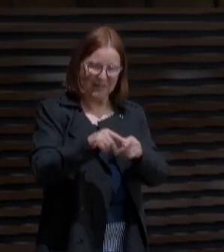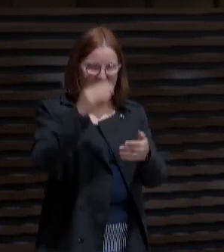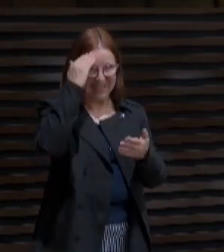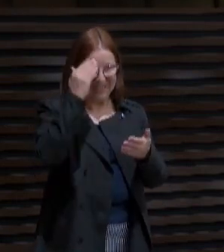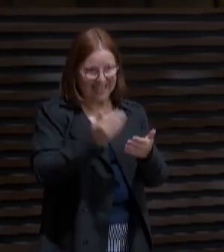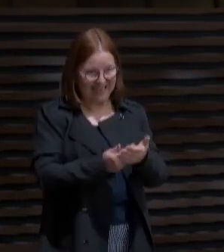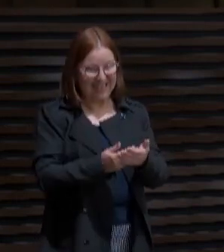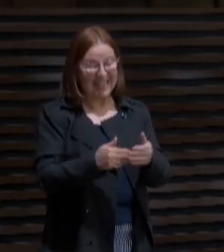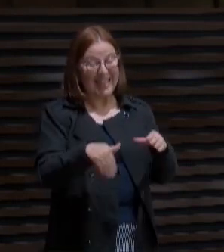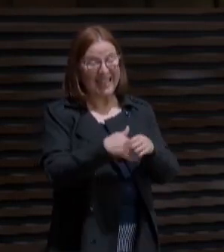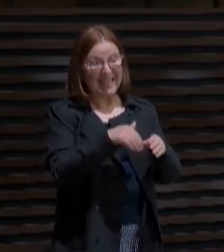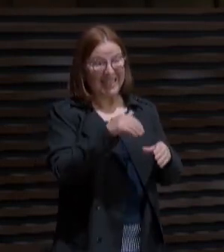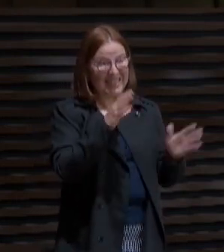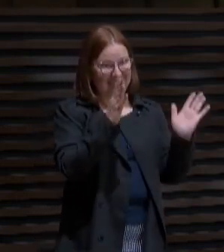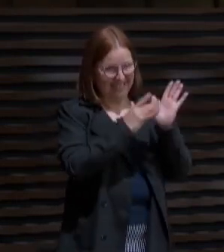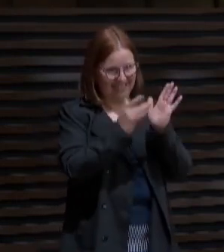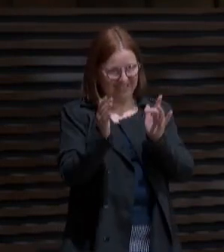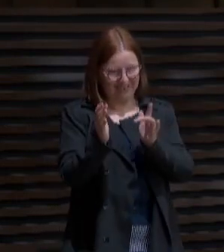foram imputados a ele.